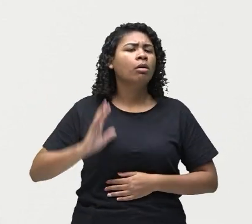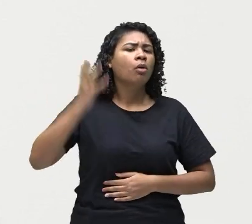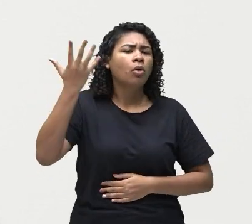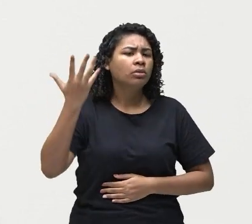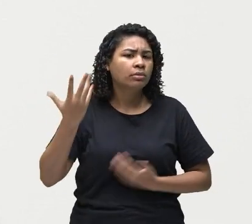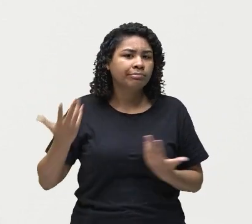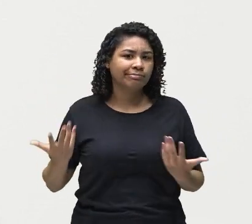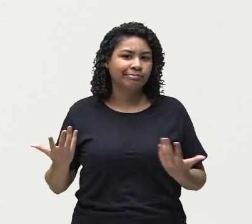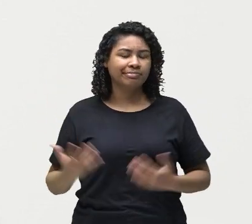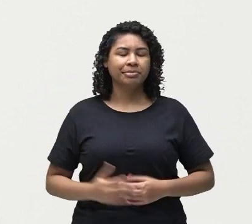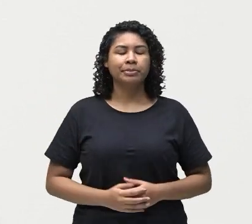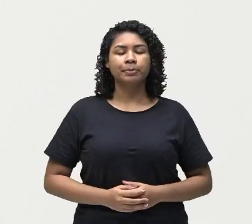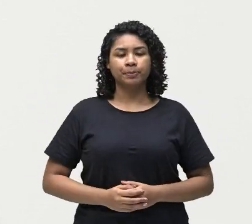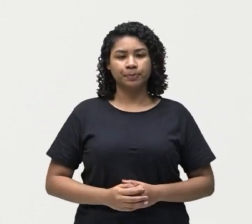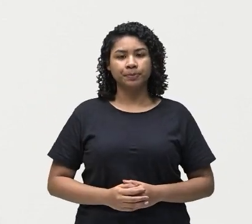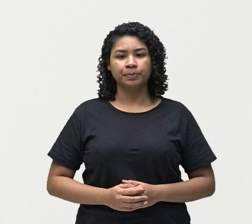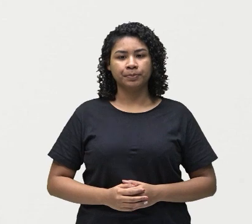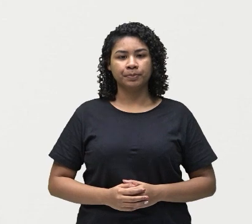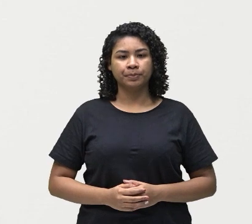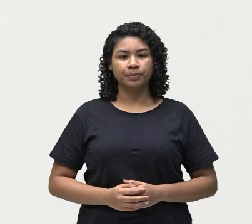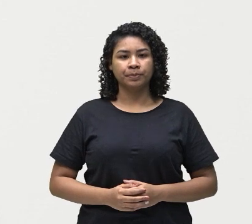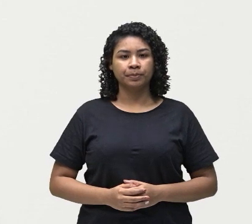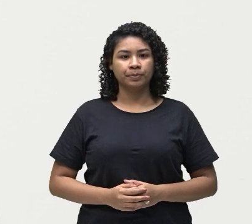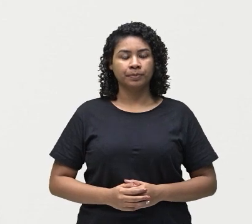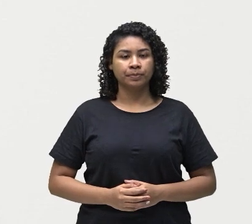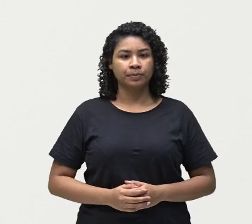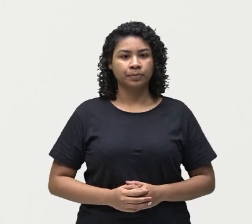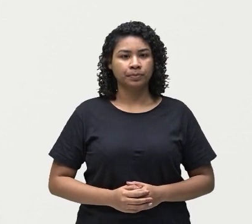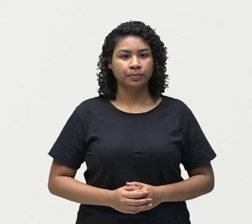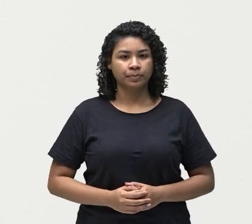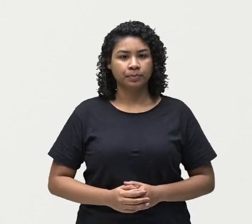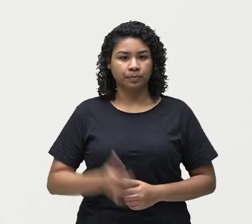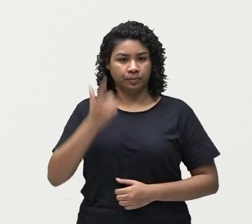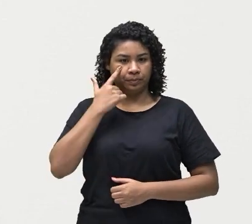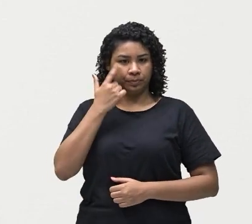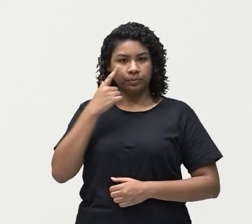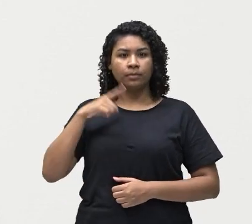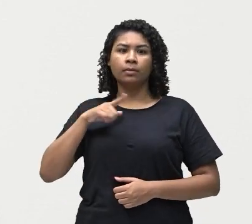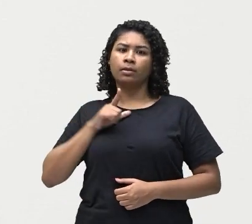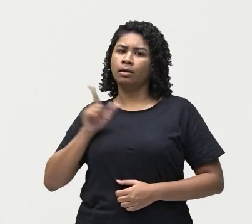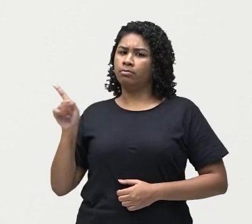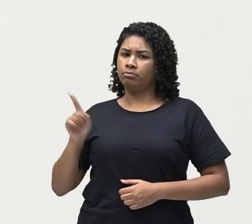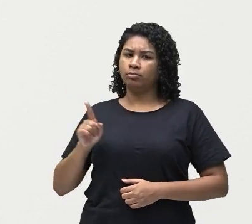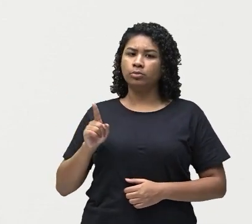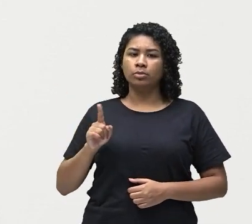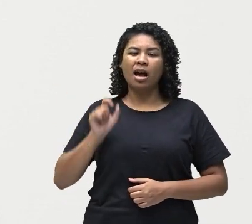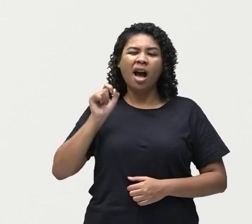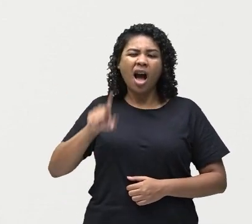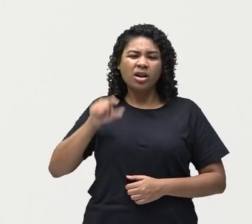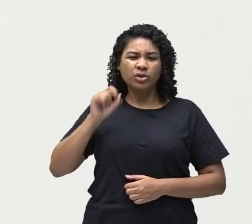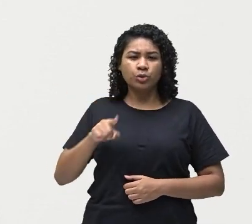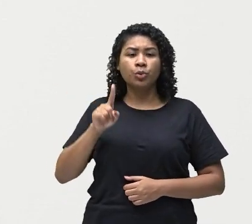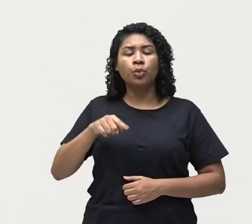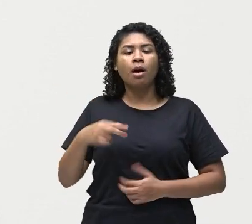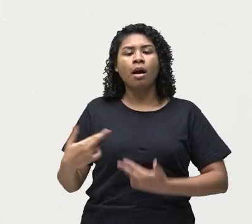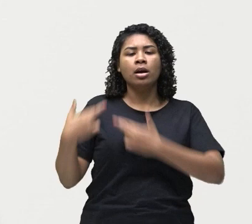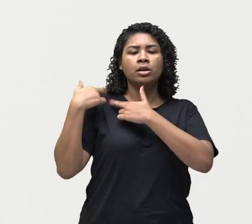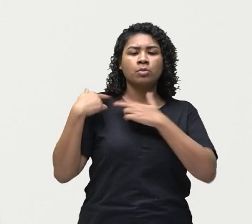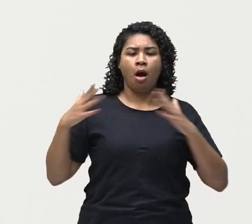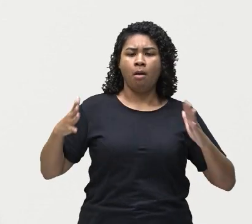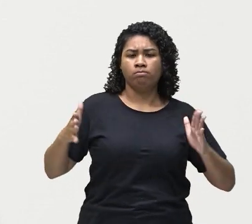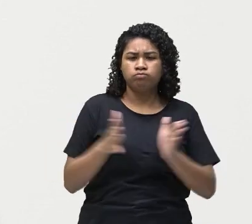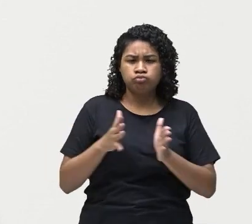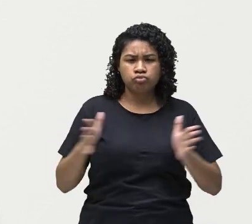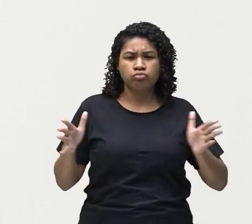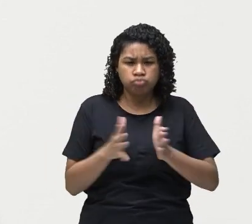de Braille olha só aqui a gente tem o compressor nesse caso aqui do compressor o que que